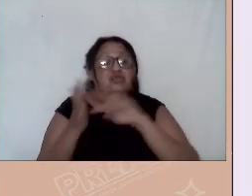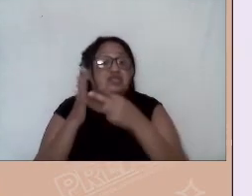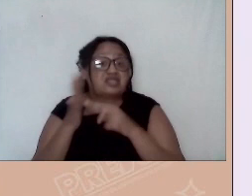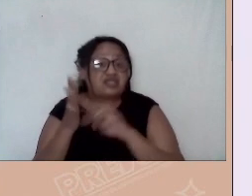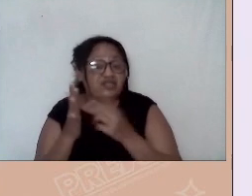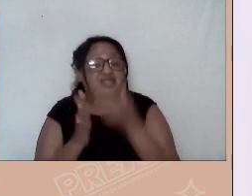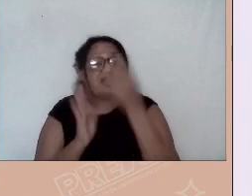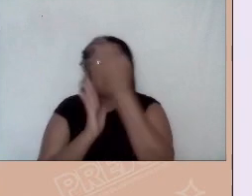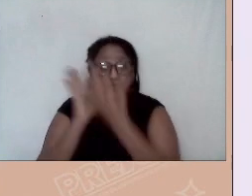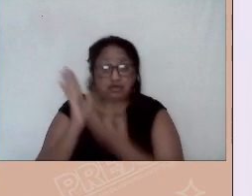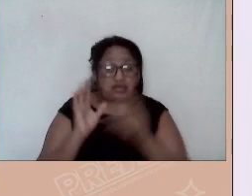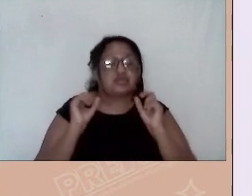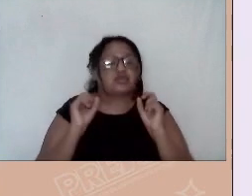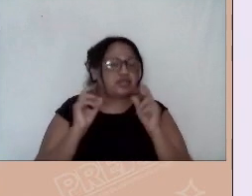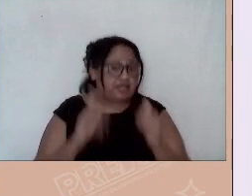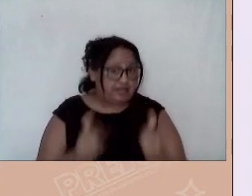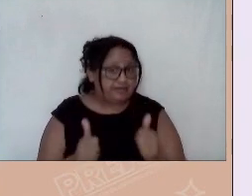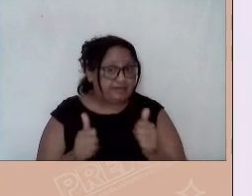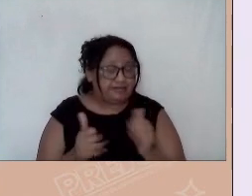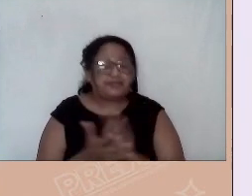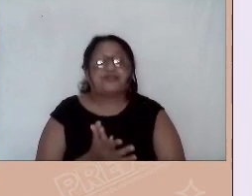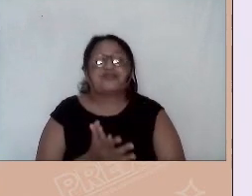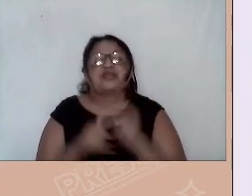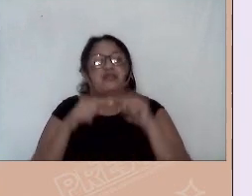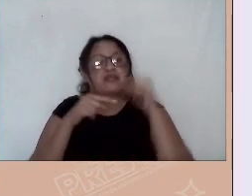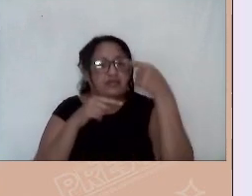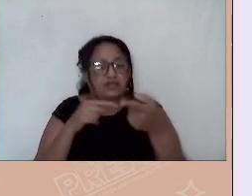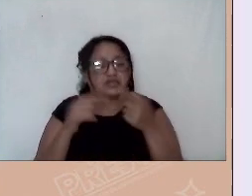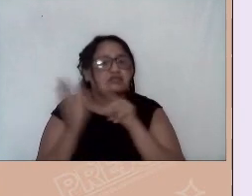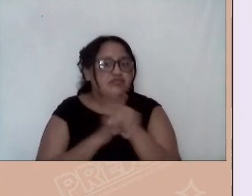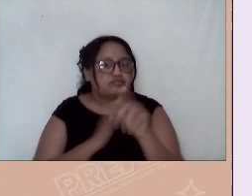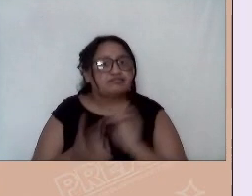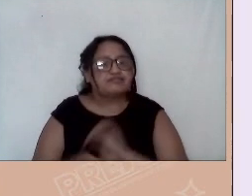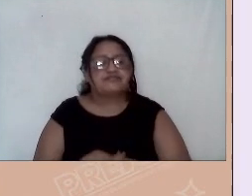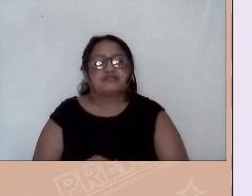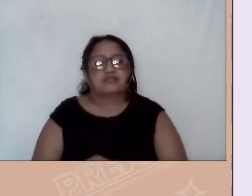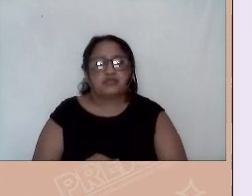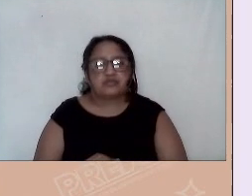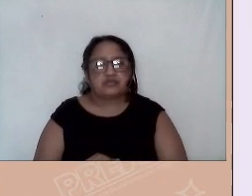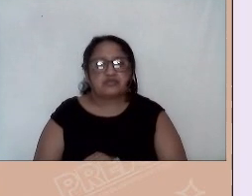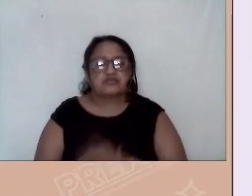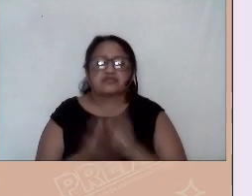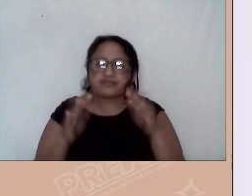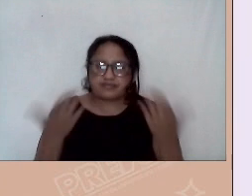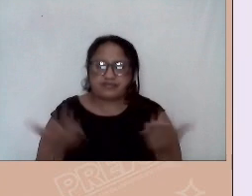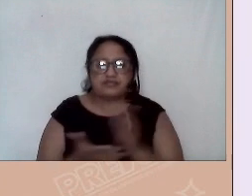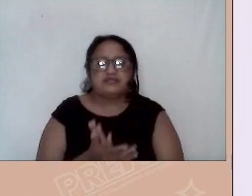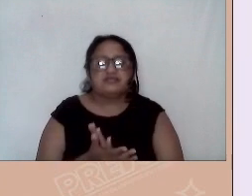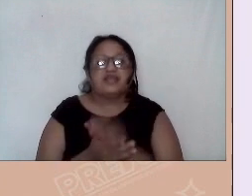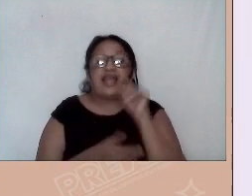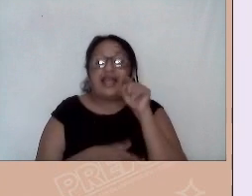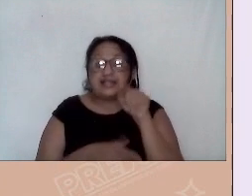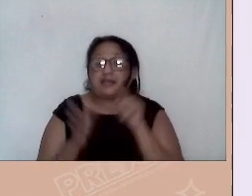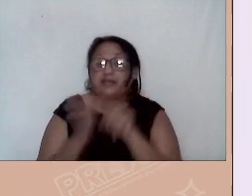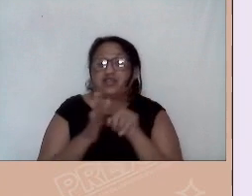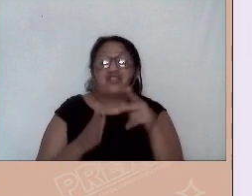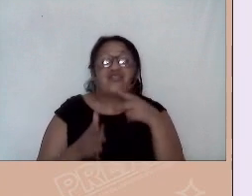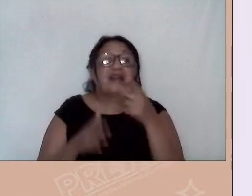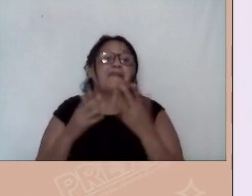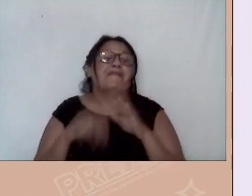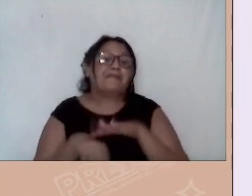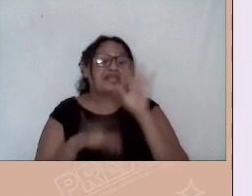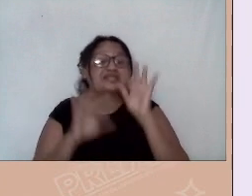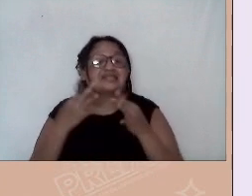dos textos certinho vamos para a próxima questão vamos lá essa questão fala mais de tecnologia